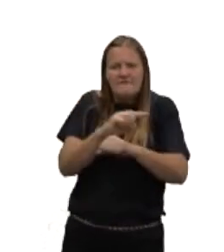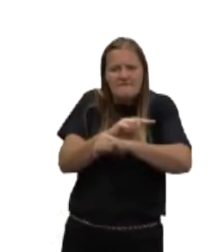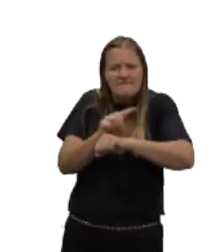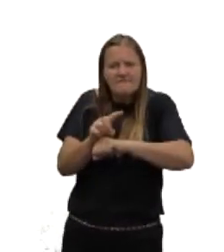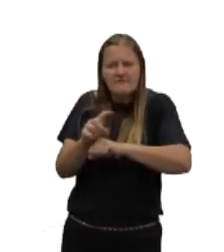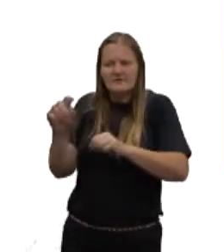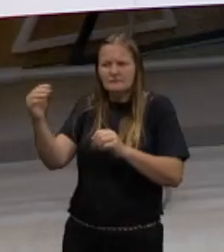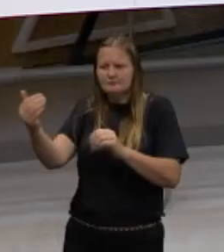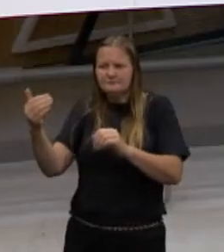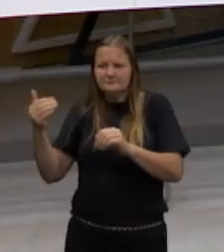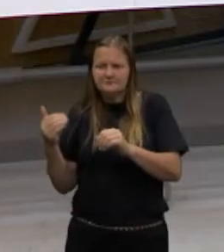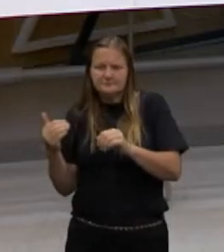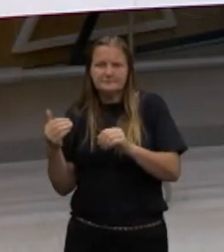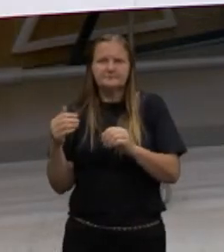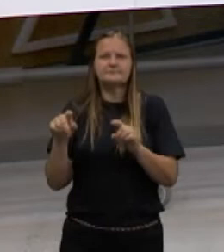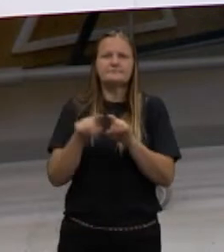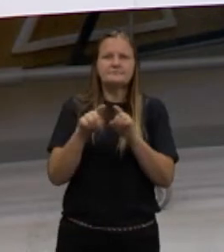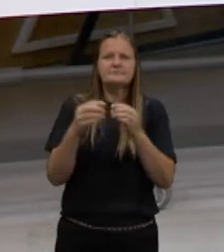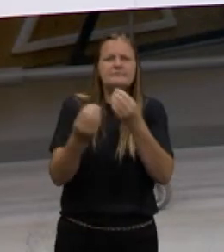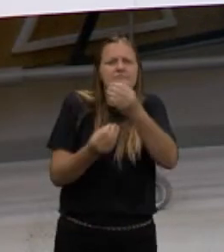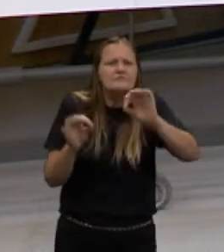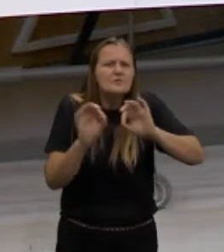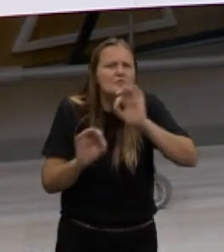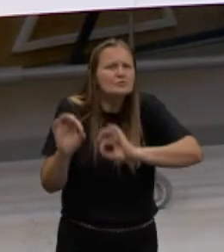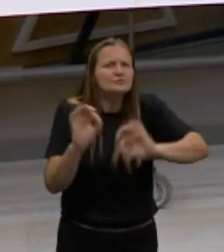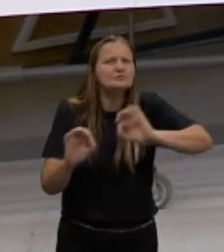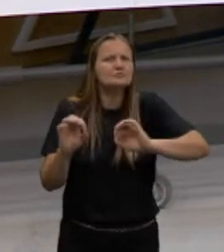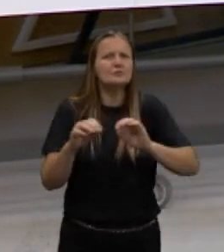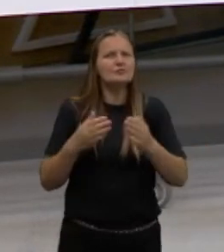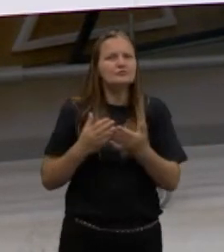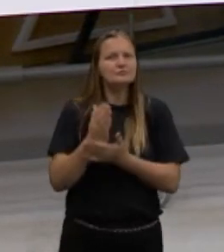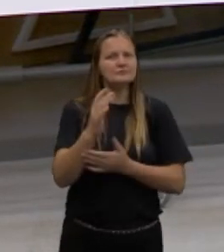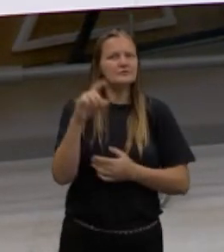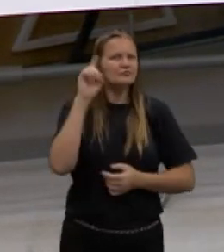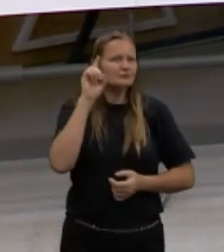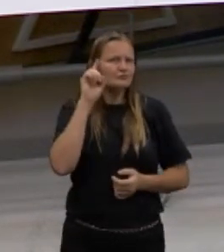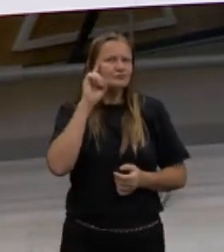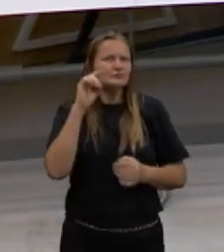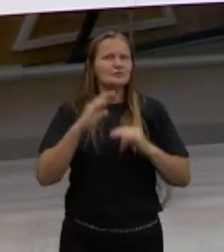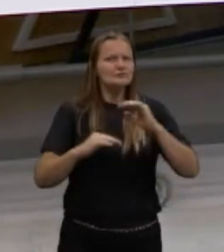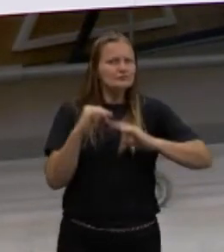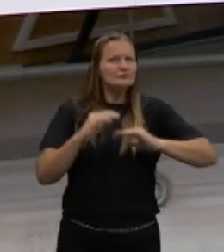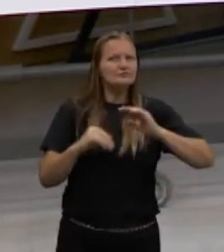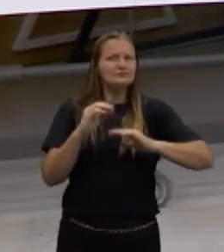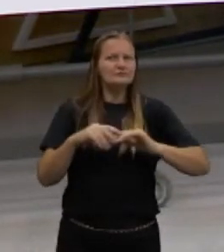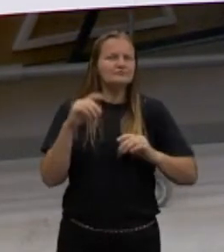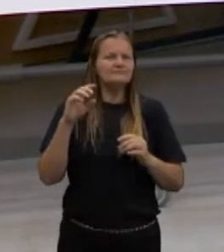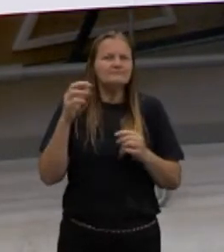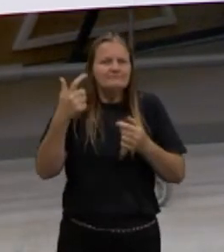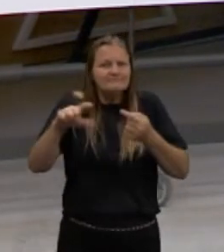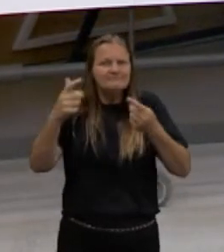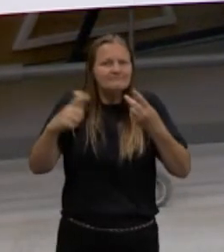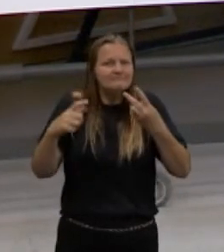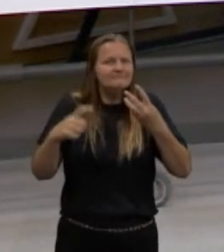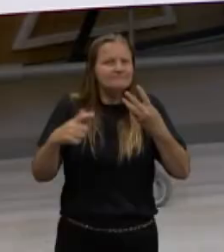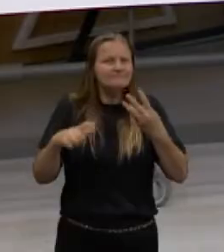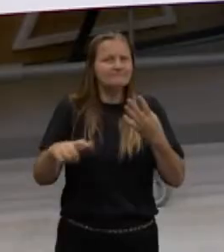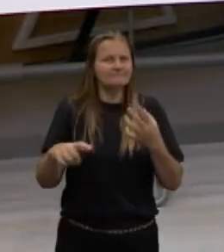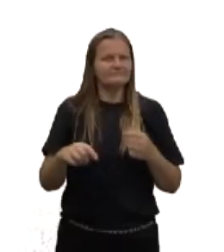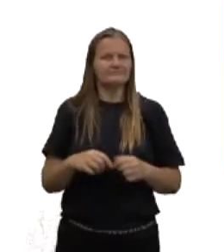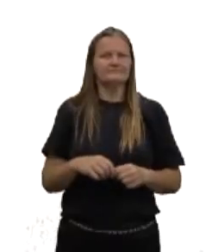no fundo, e através do cotidiano, das ações do cotidiano, de repetição. Então,